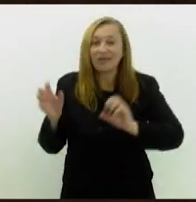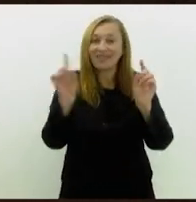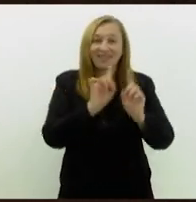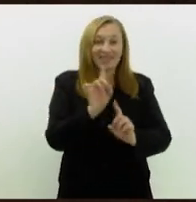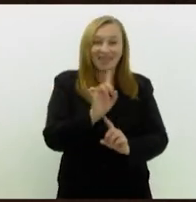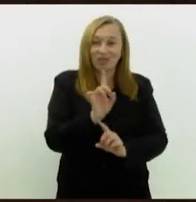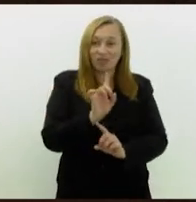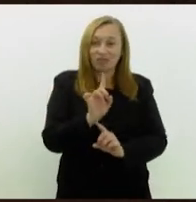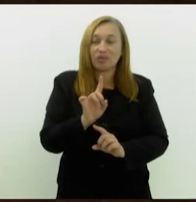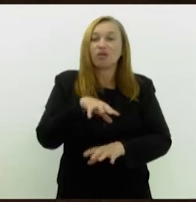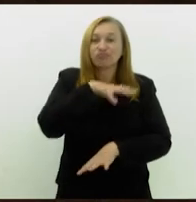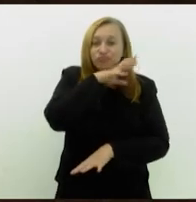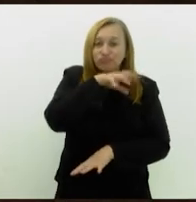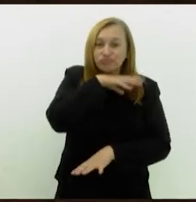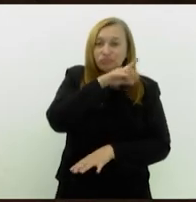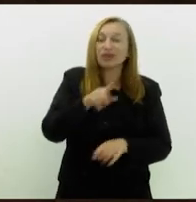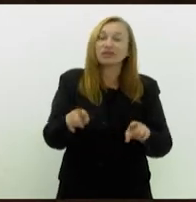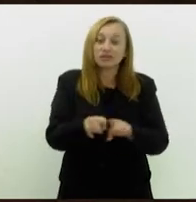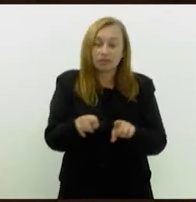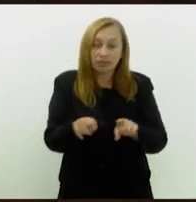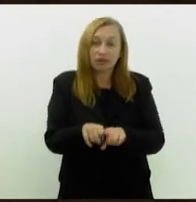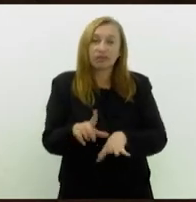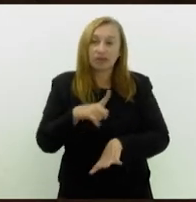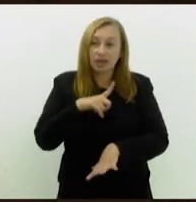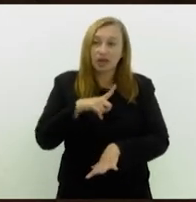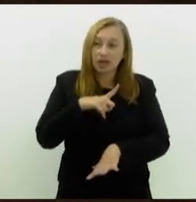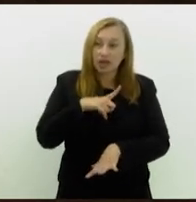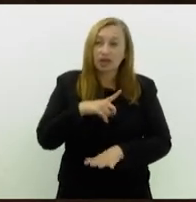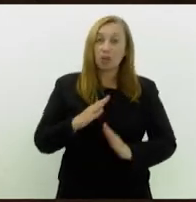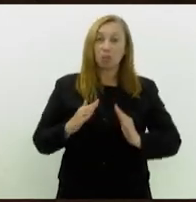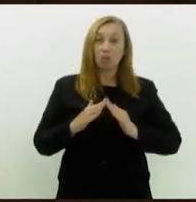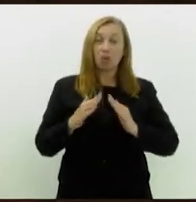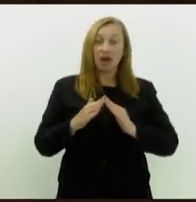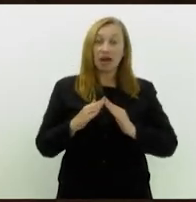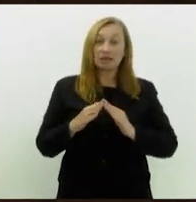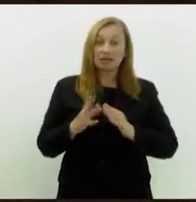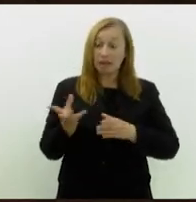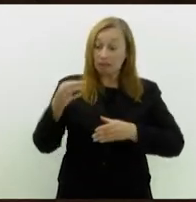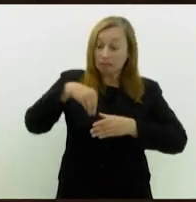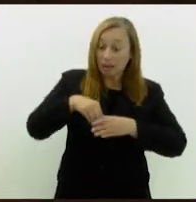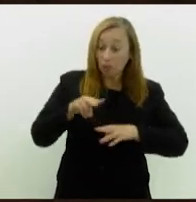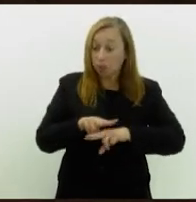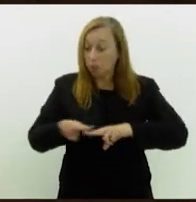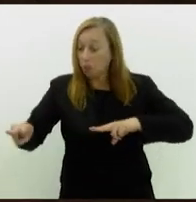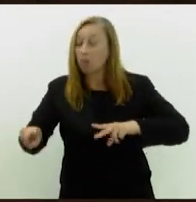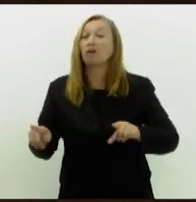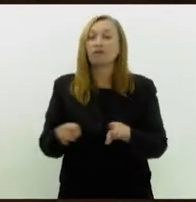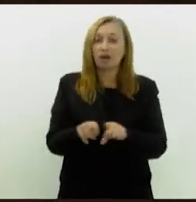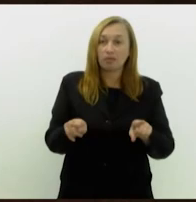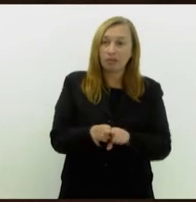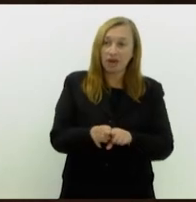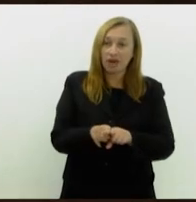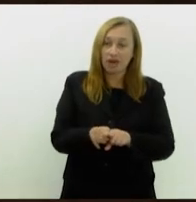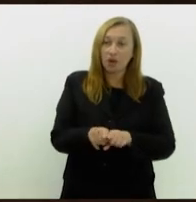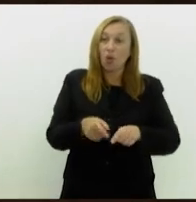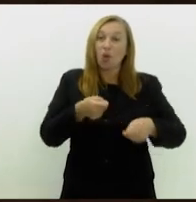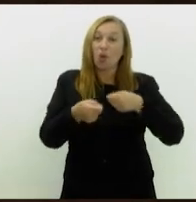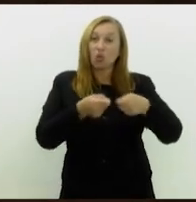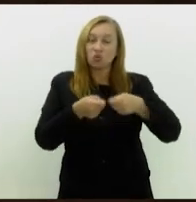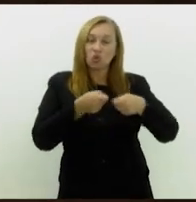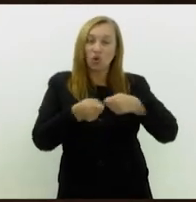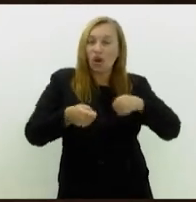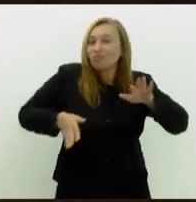nos trilhos residências nos trilhos Estações dominadas